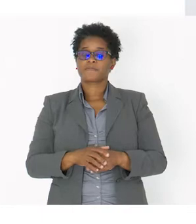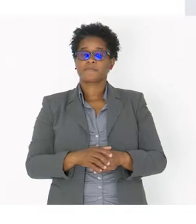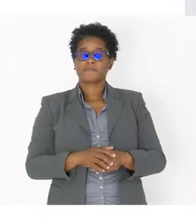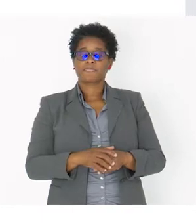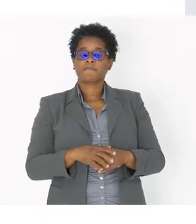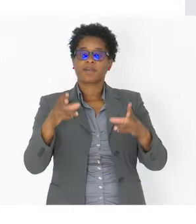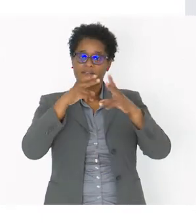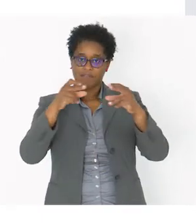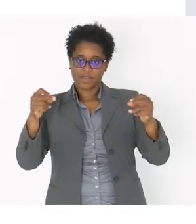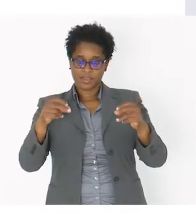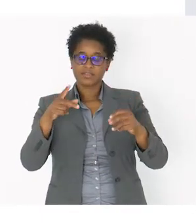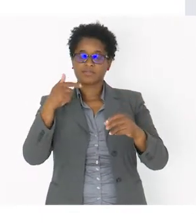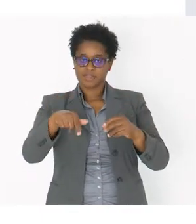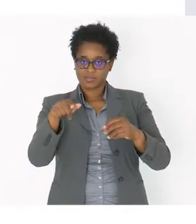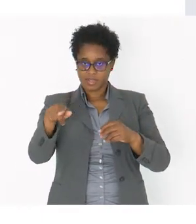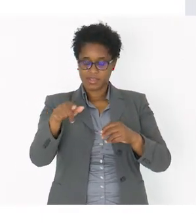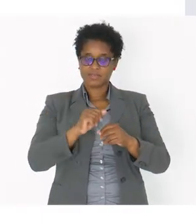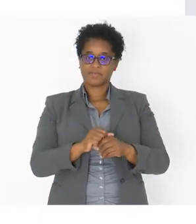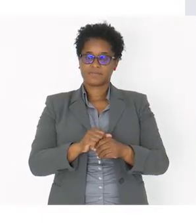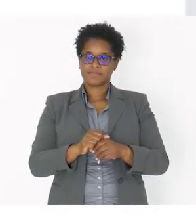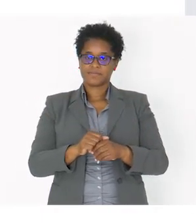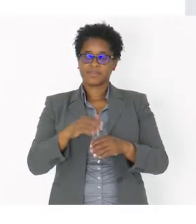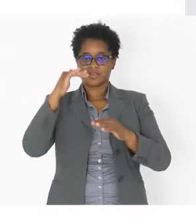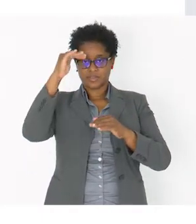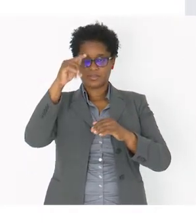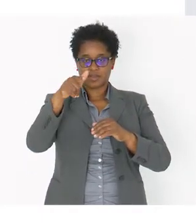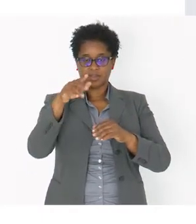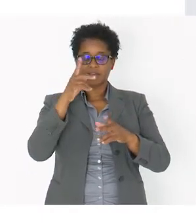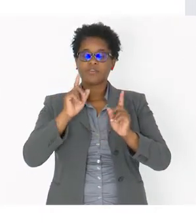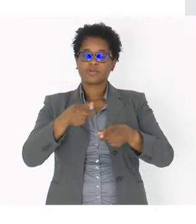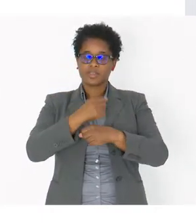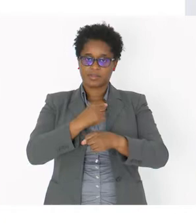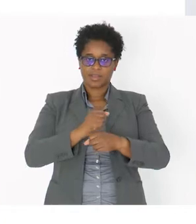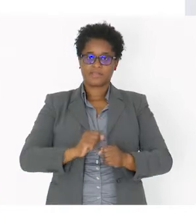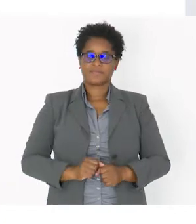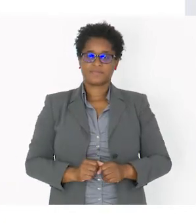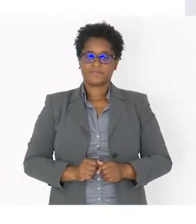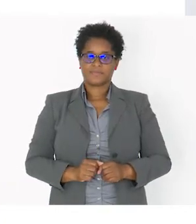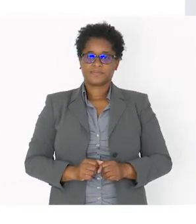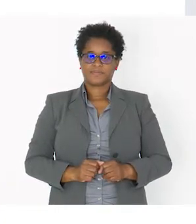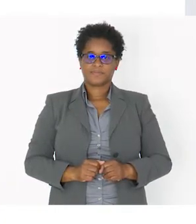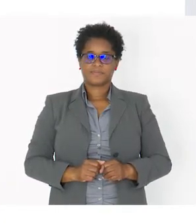a afirmação que nós temos aqui em cima. Vamos lá trabalhar.